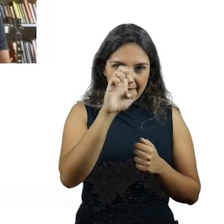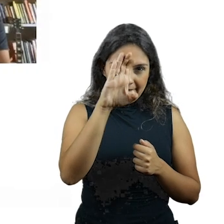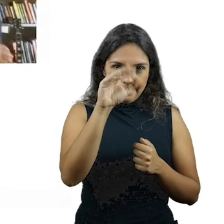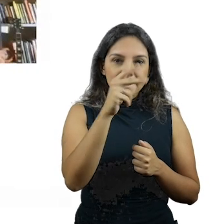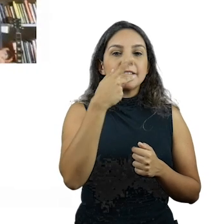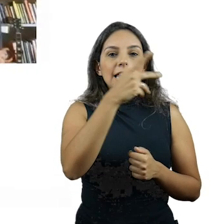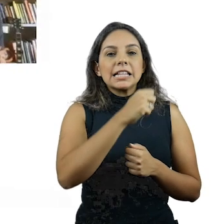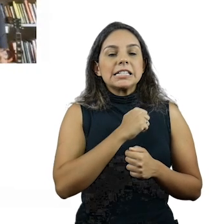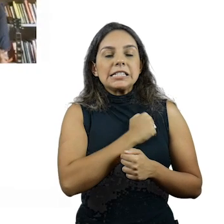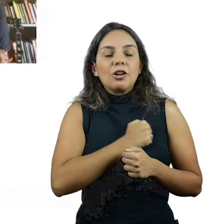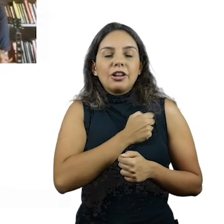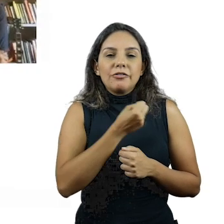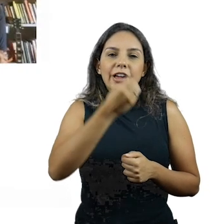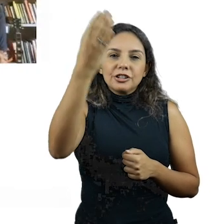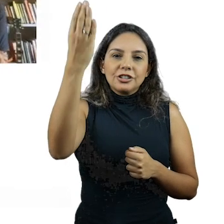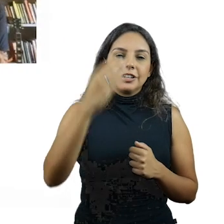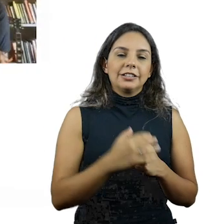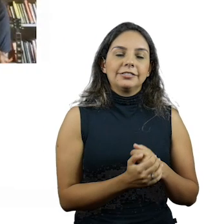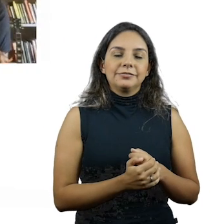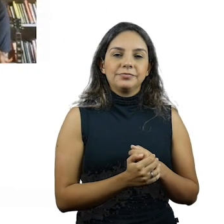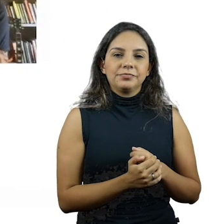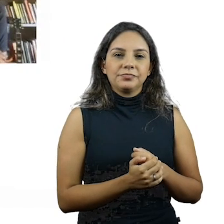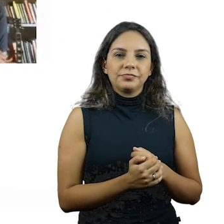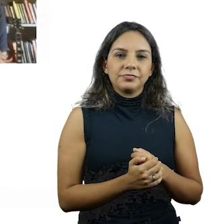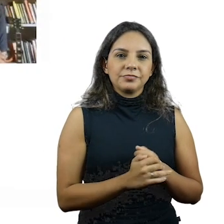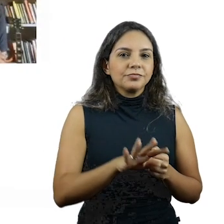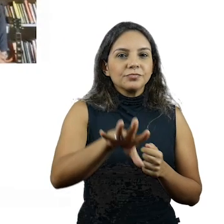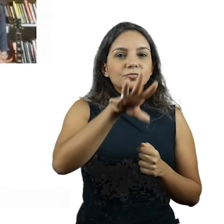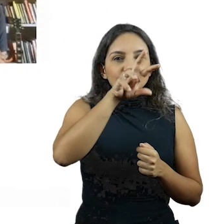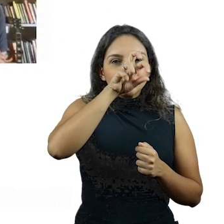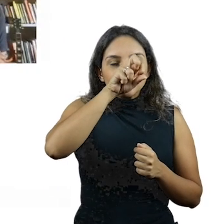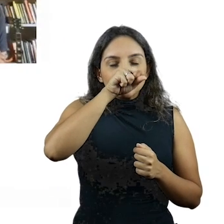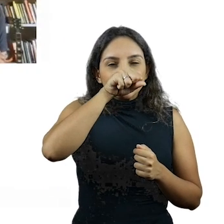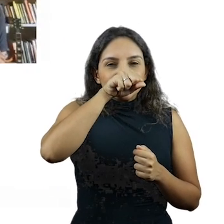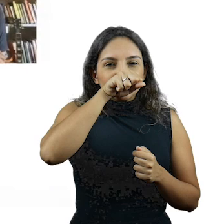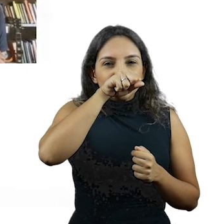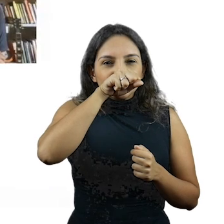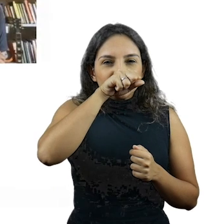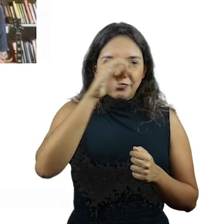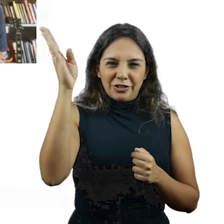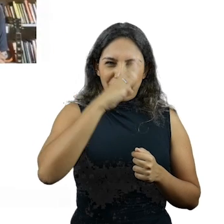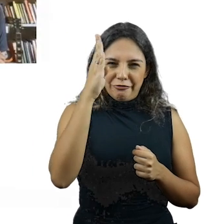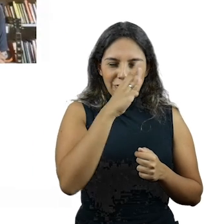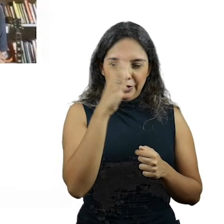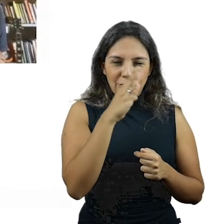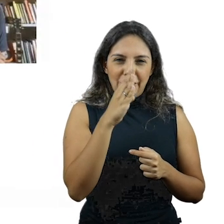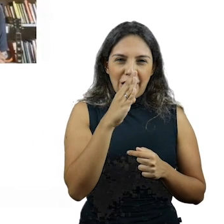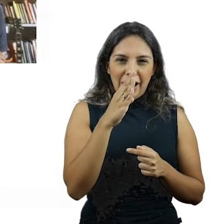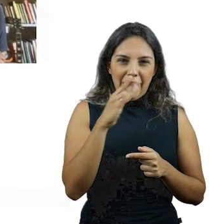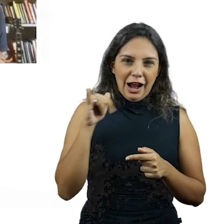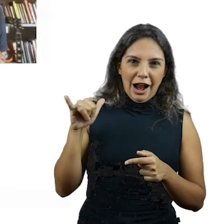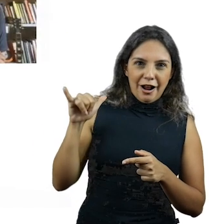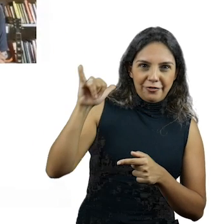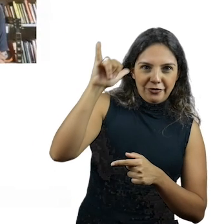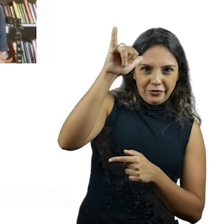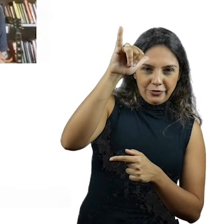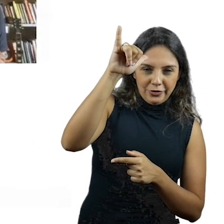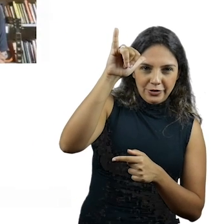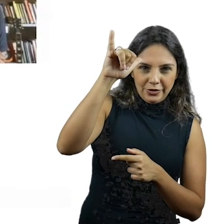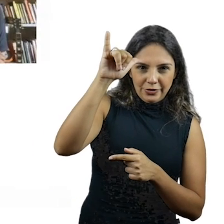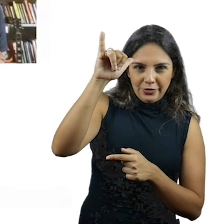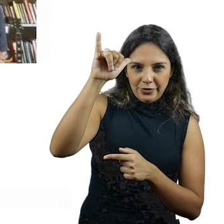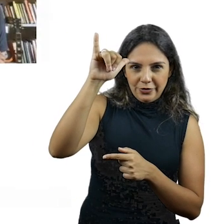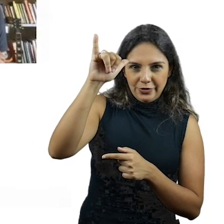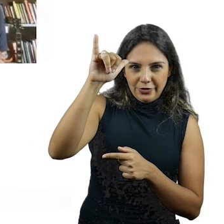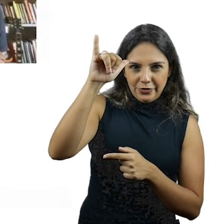da saudade que ele tem de viajar e citou aquele cheiro nauseabundo que sai do avião na hora que coloca